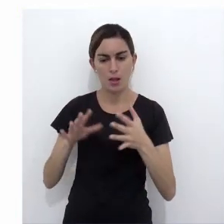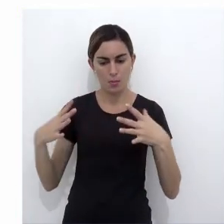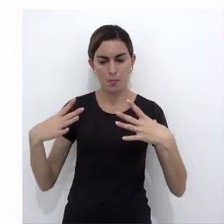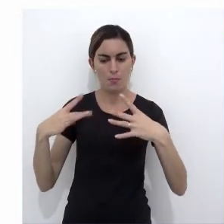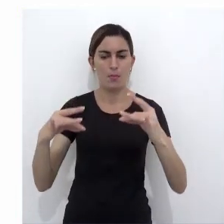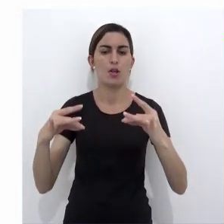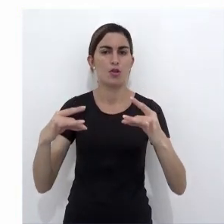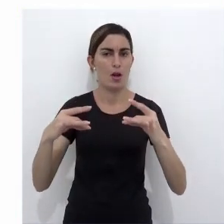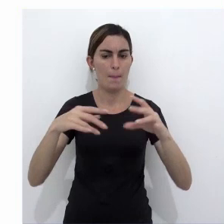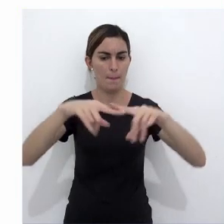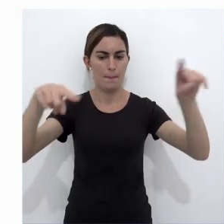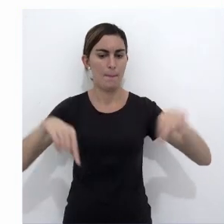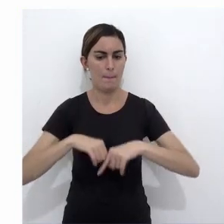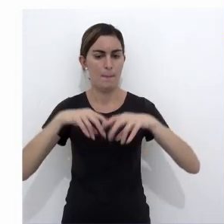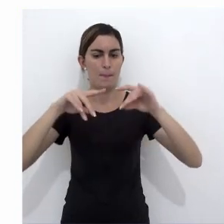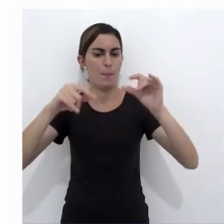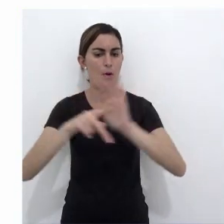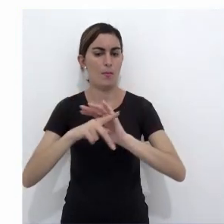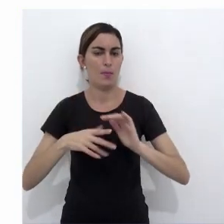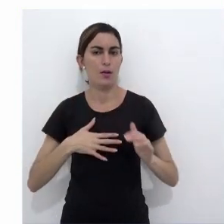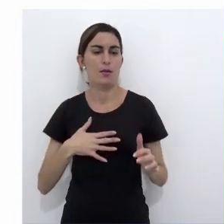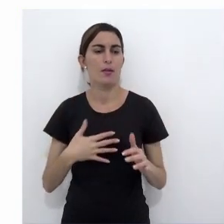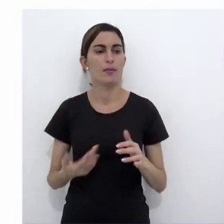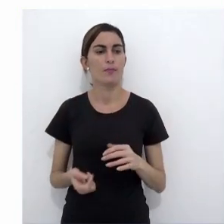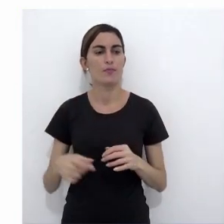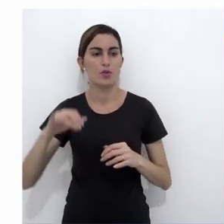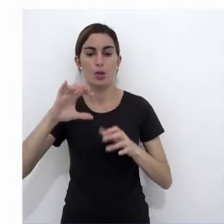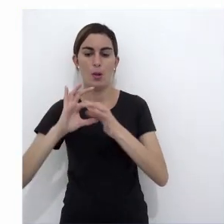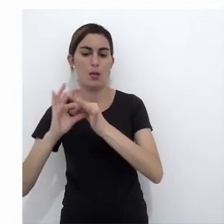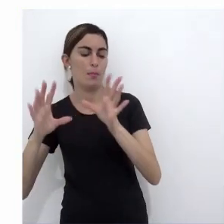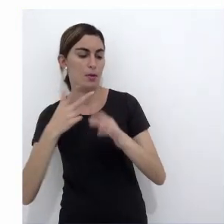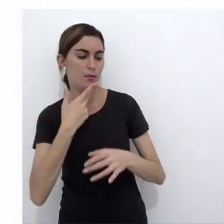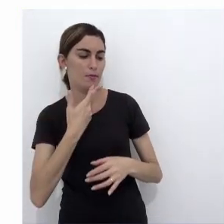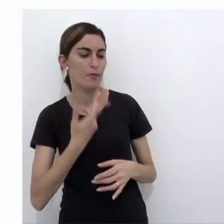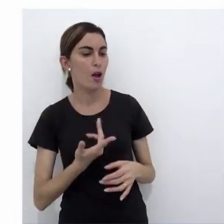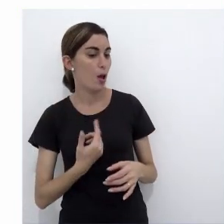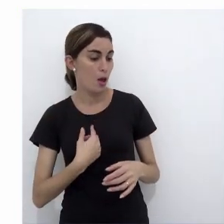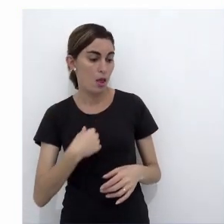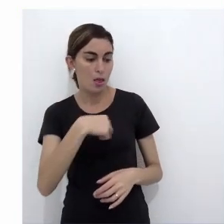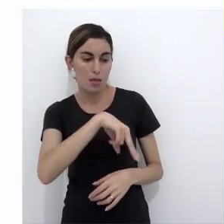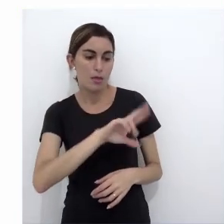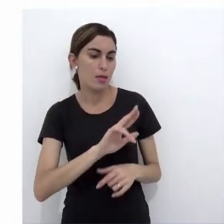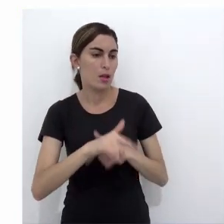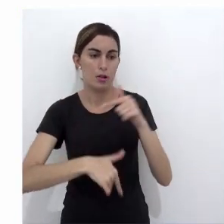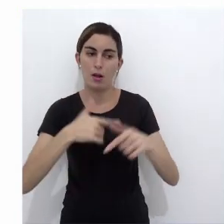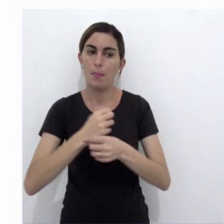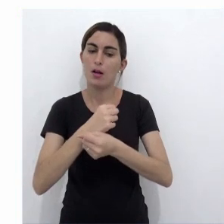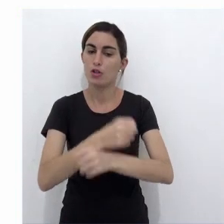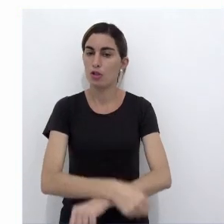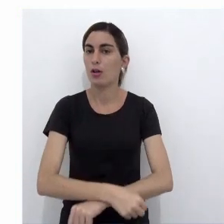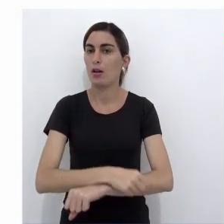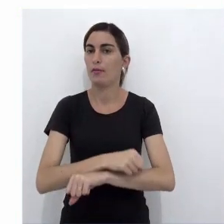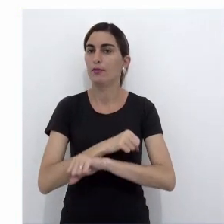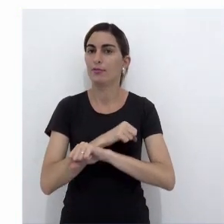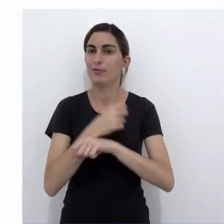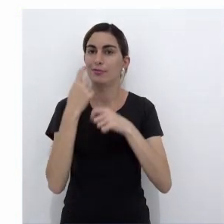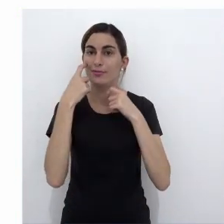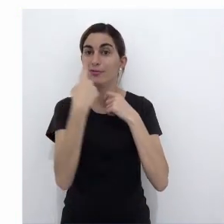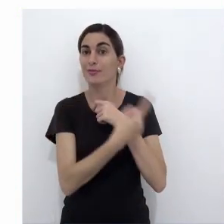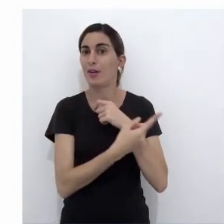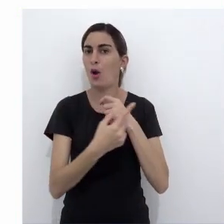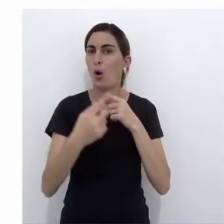mexer na grande propriedade. Os liberais falam: nem no trabalho escravo. Então